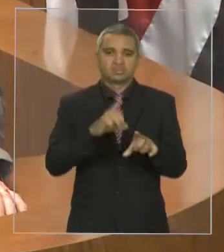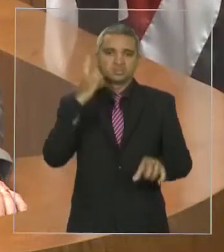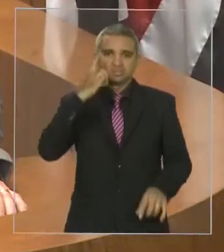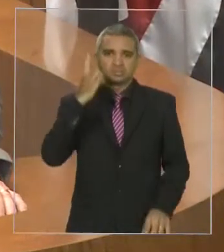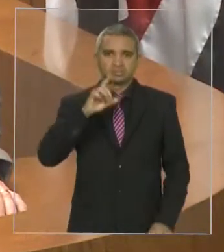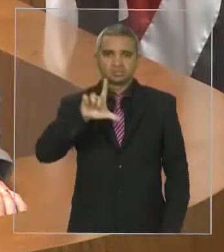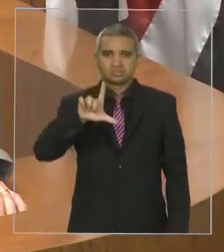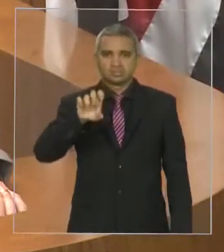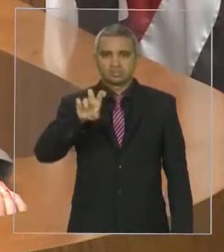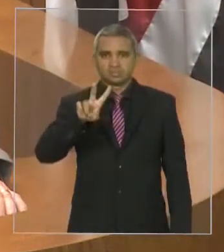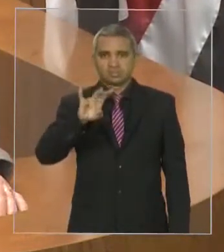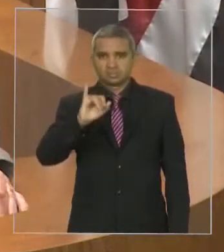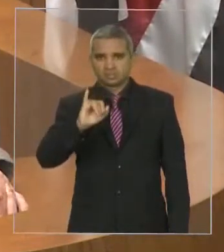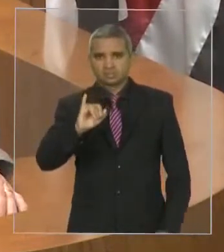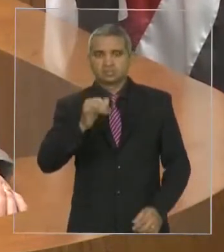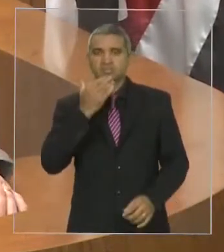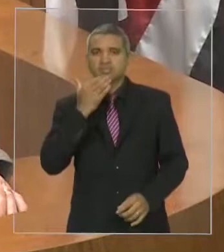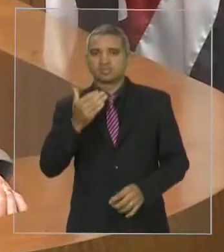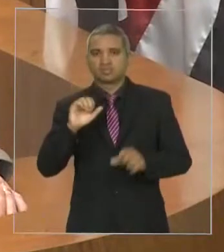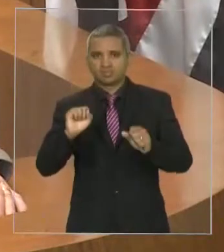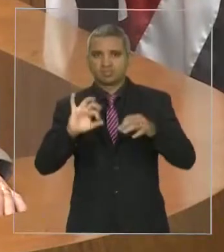Rogério,